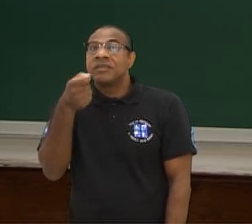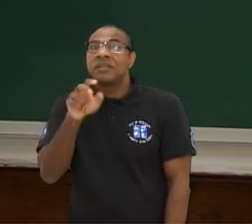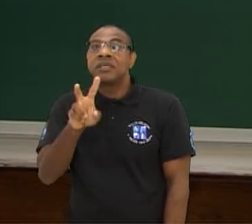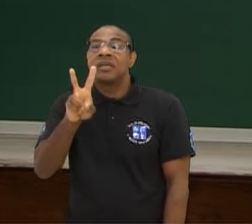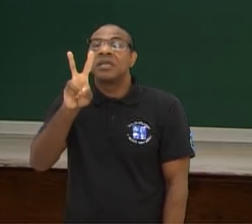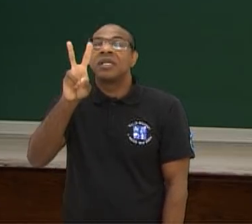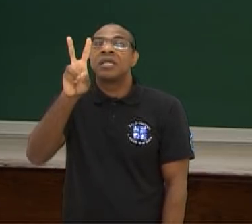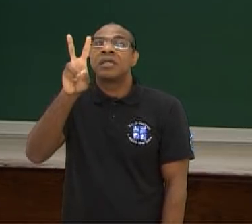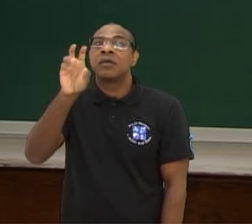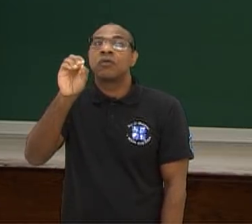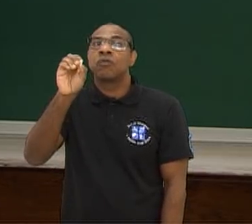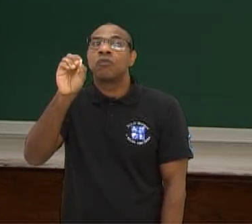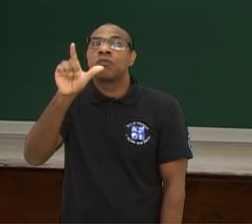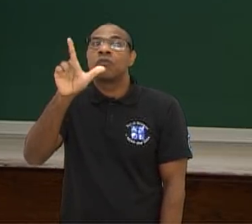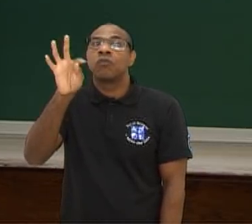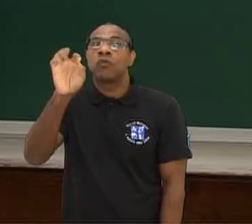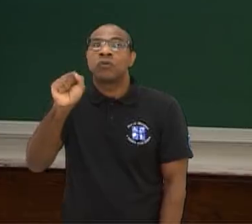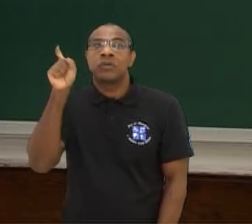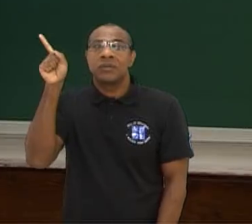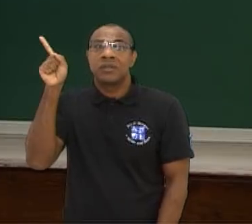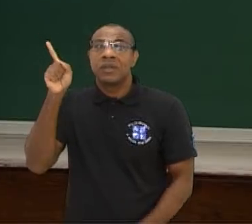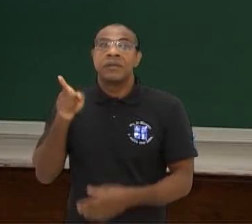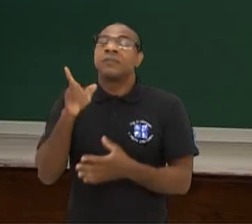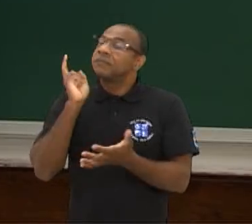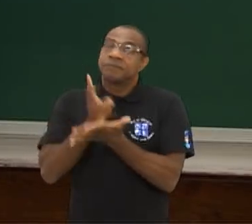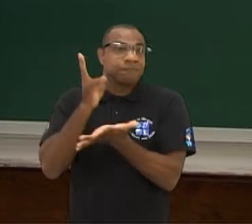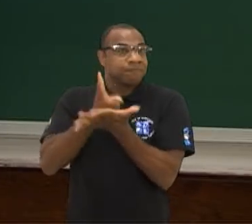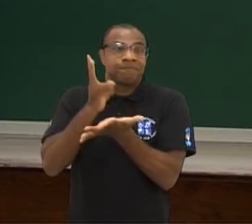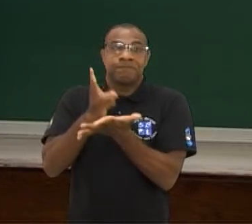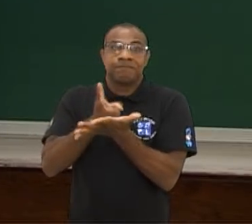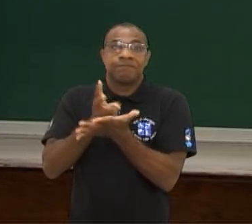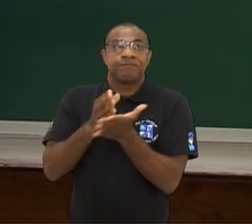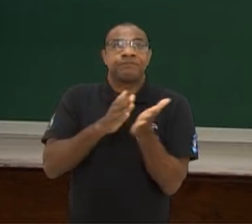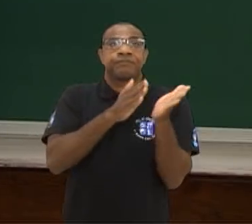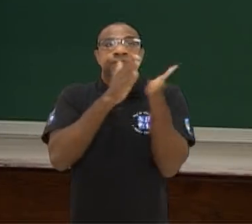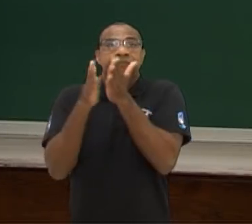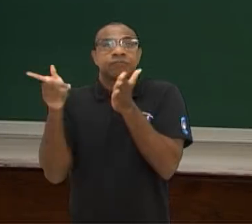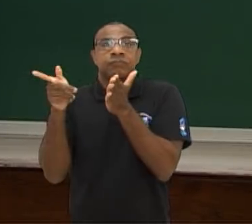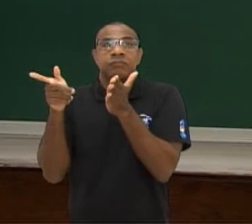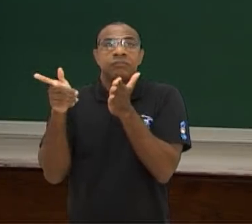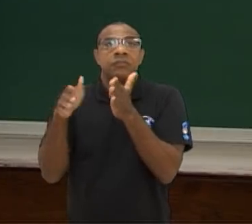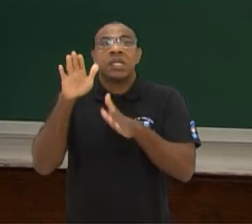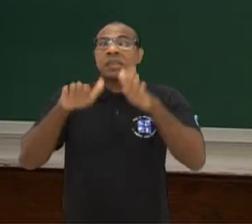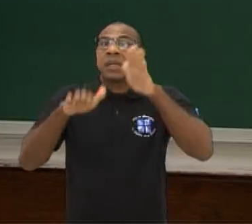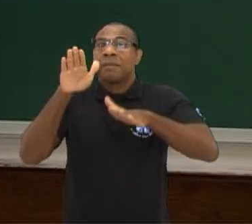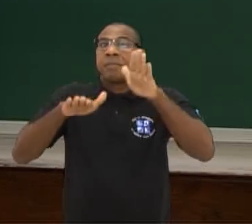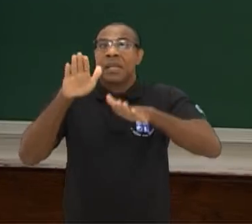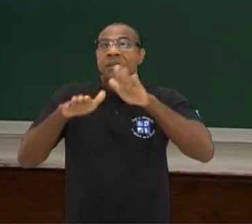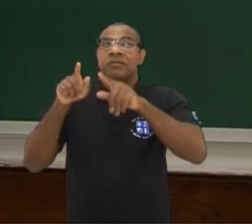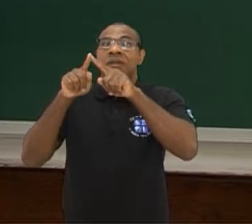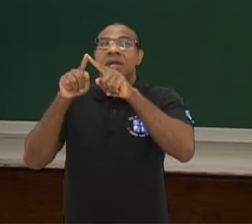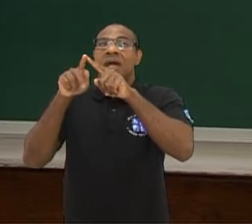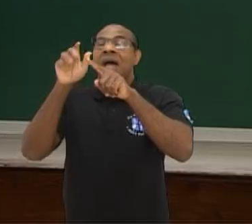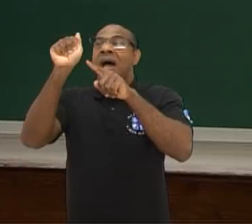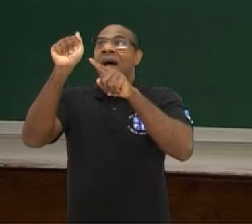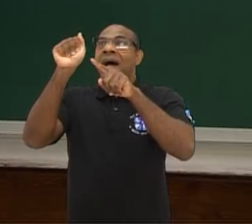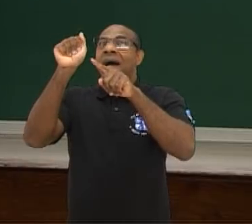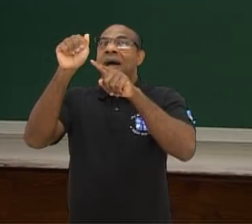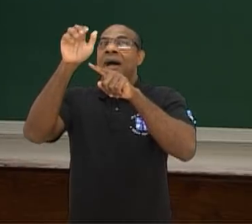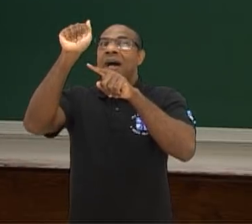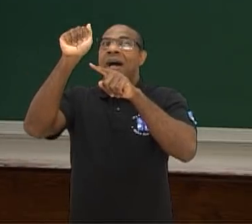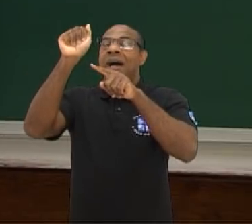ele é fixo lá no chuveiro elétrico. E o outro ele vai variar entre os pontos A, B e